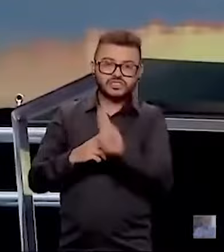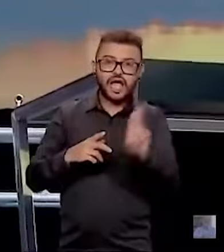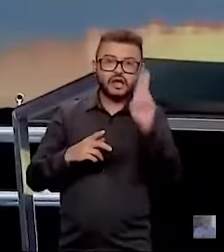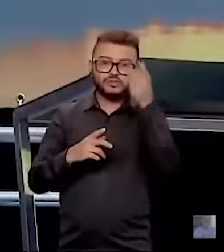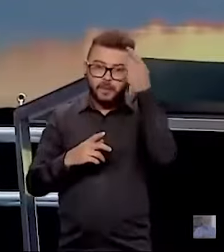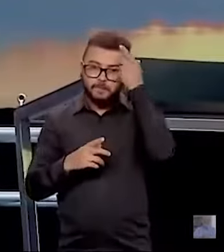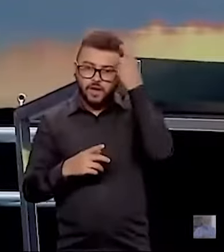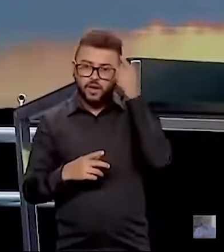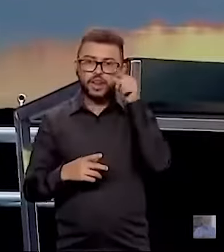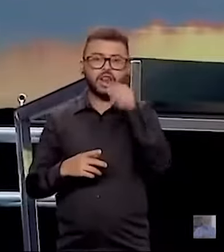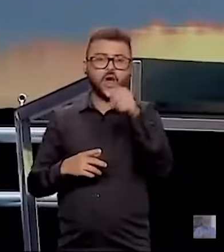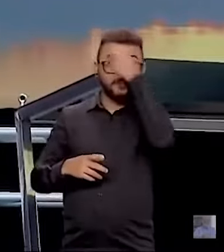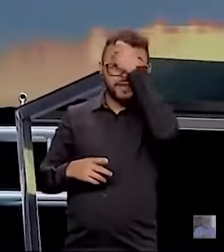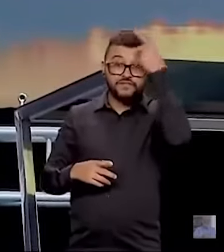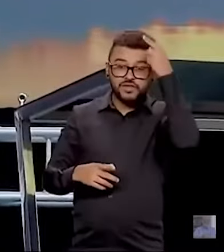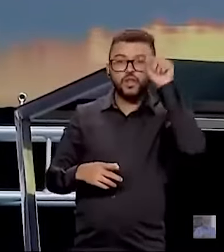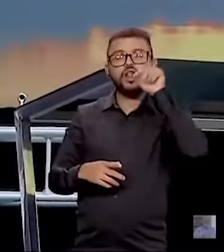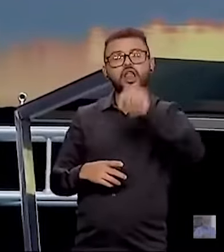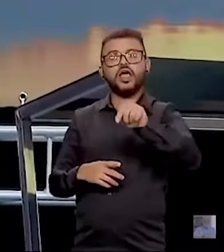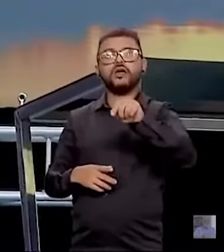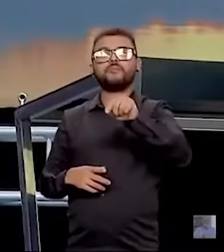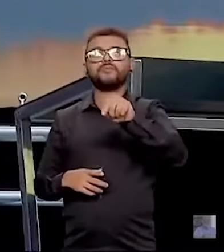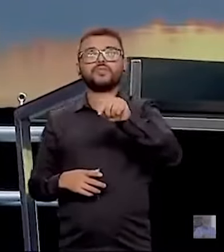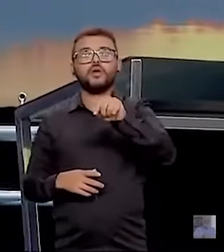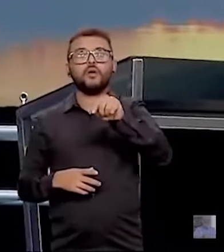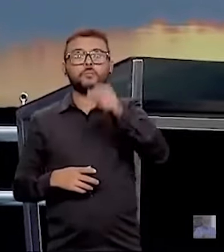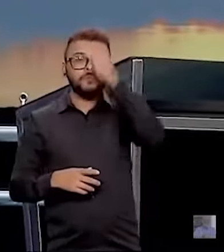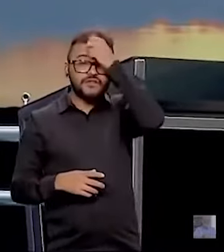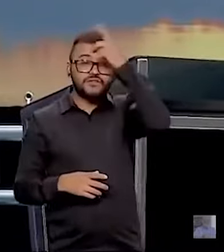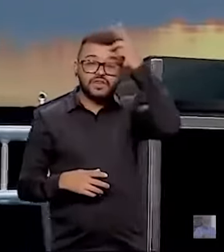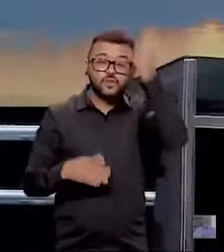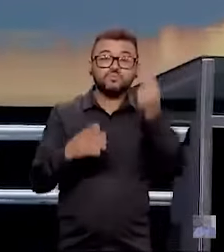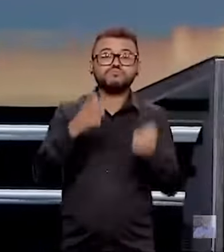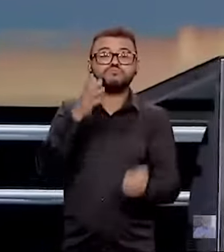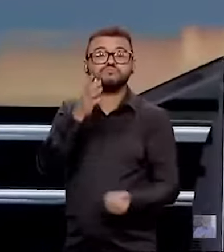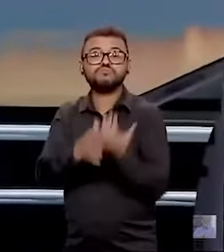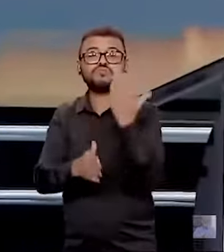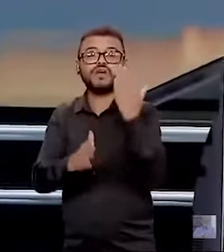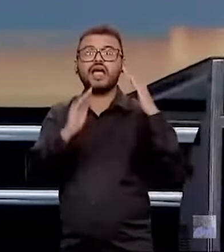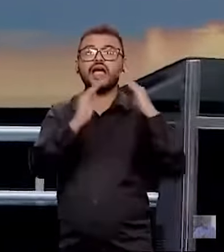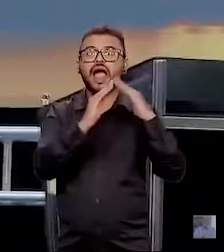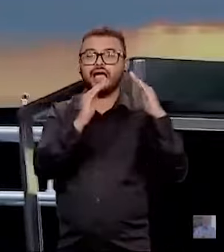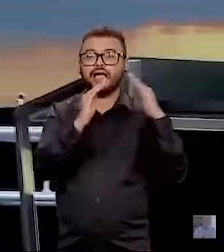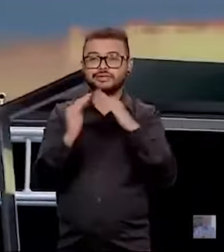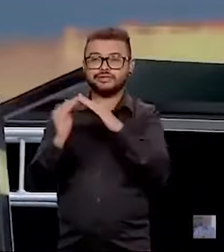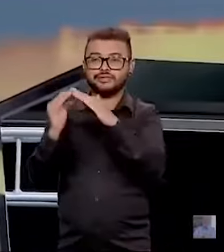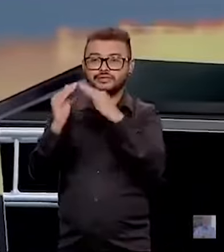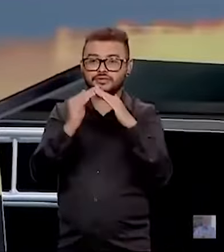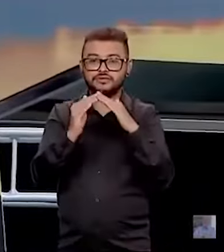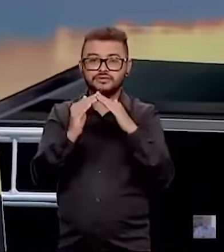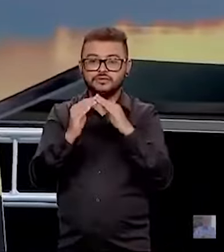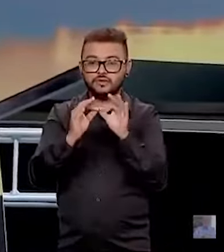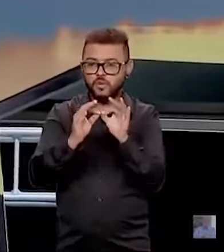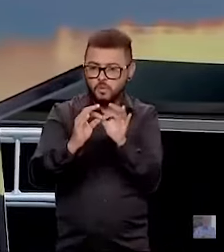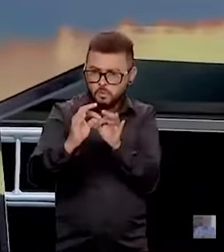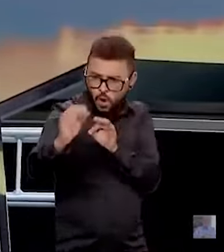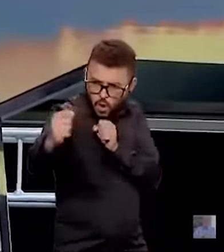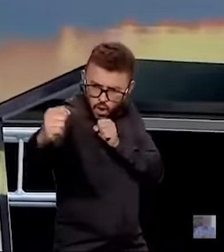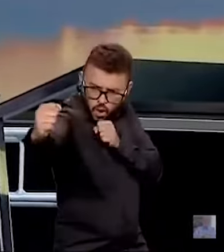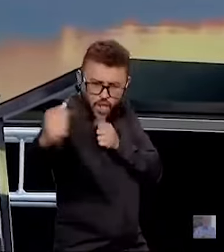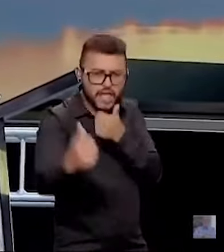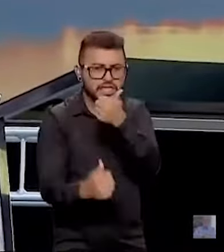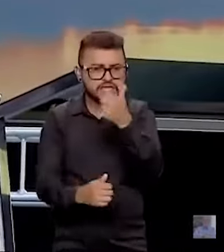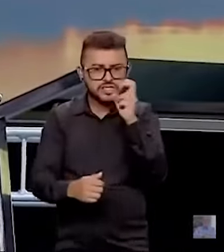Unicamp. O prefeito daquela cidade está construindo casas de